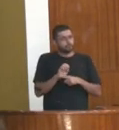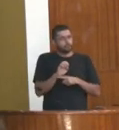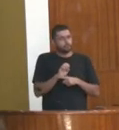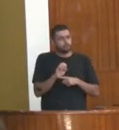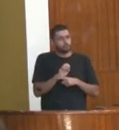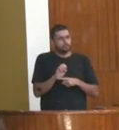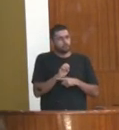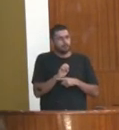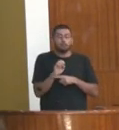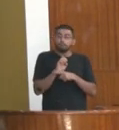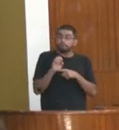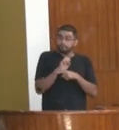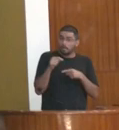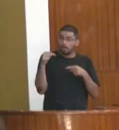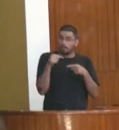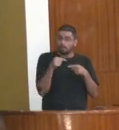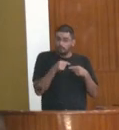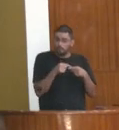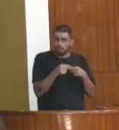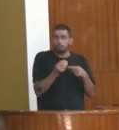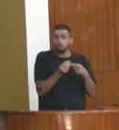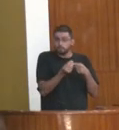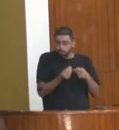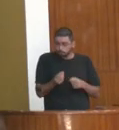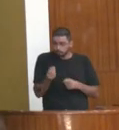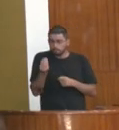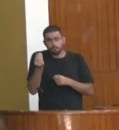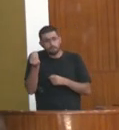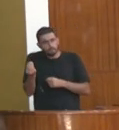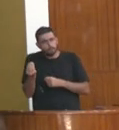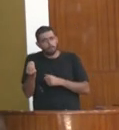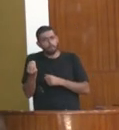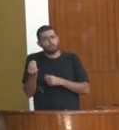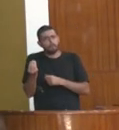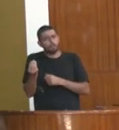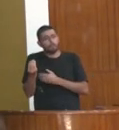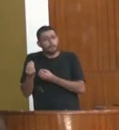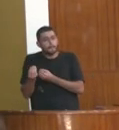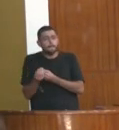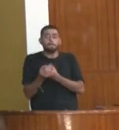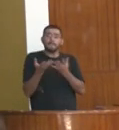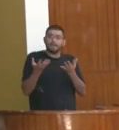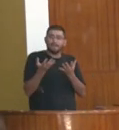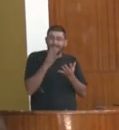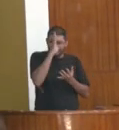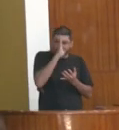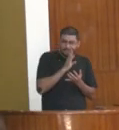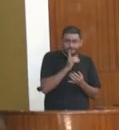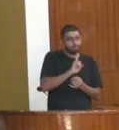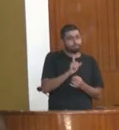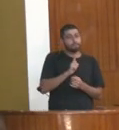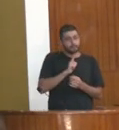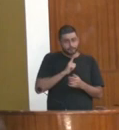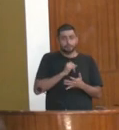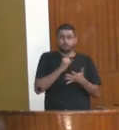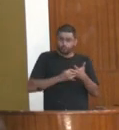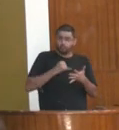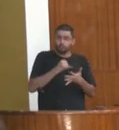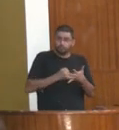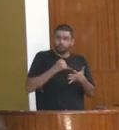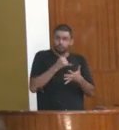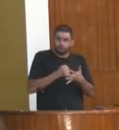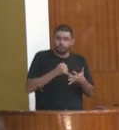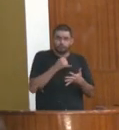nós passamos aquele passe no validador, há contrapartida do Estado, não é de graça. Aí tem imposto público